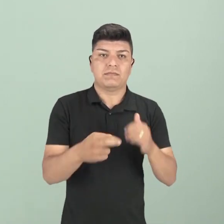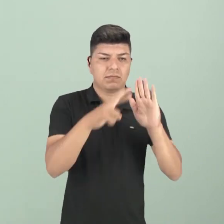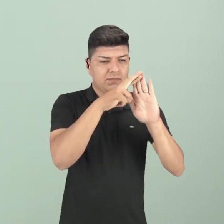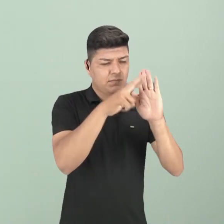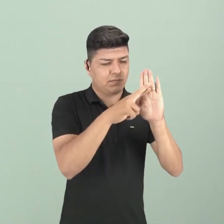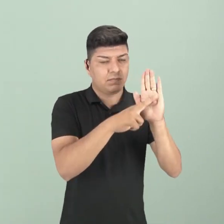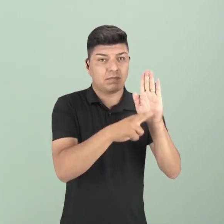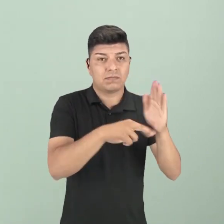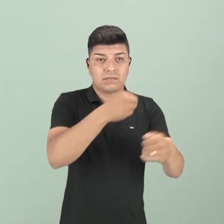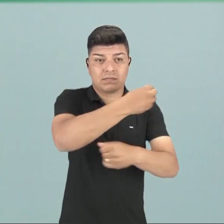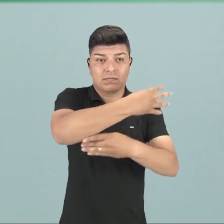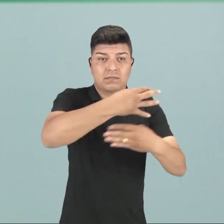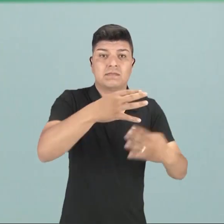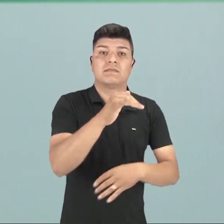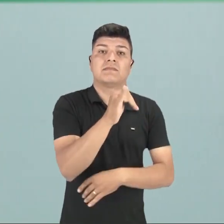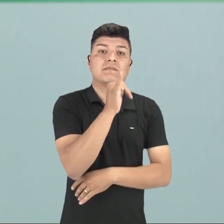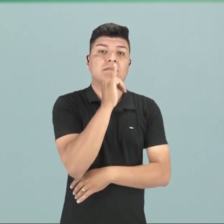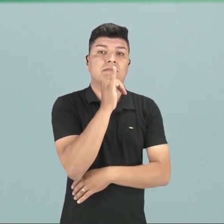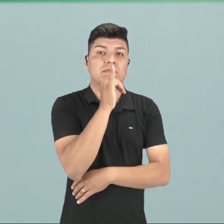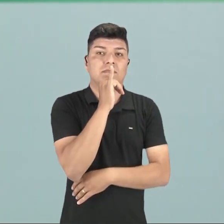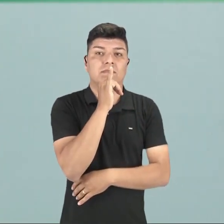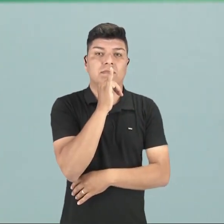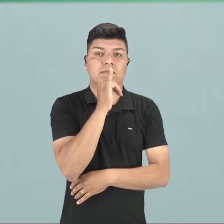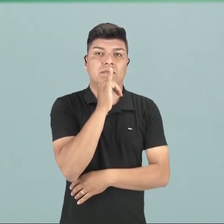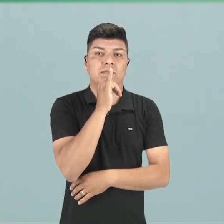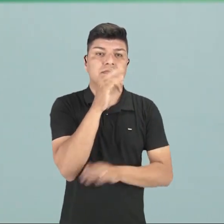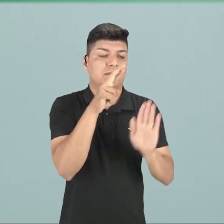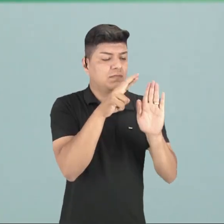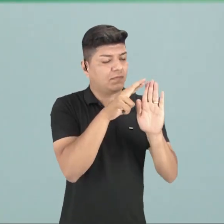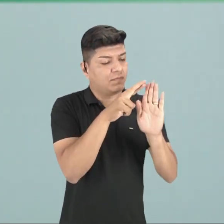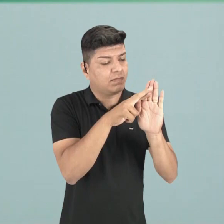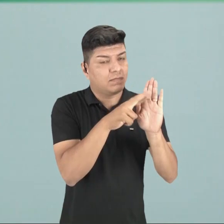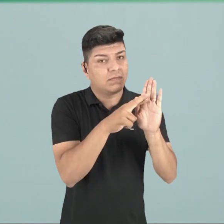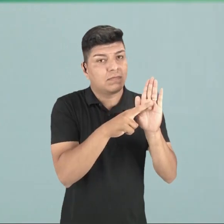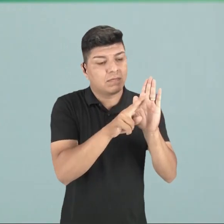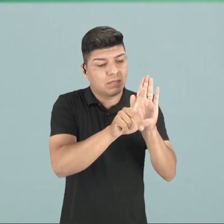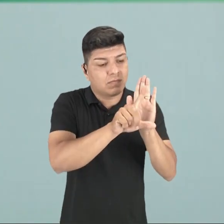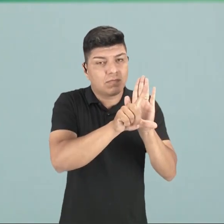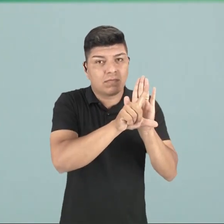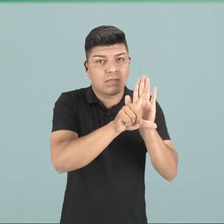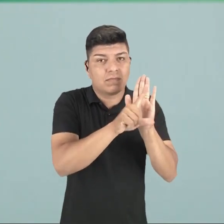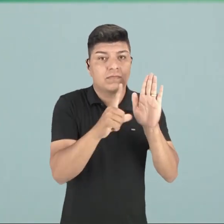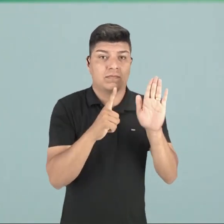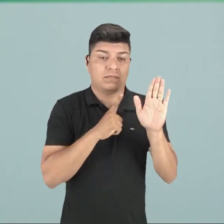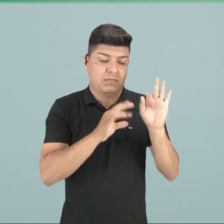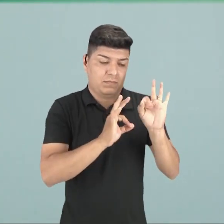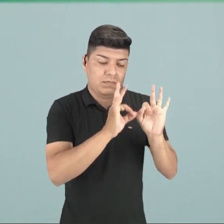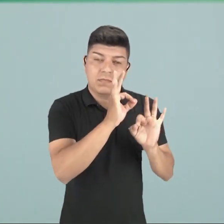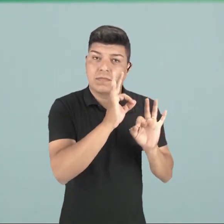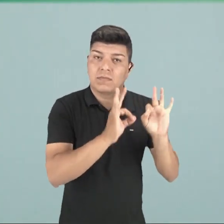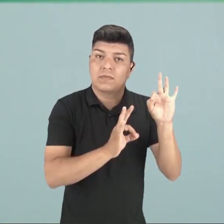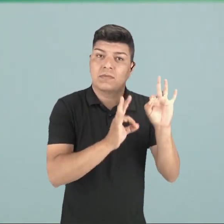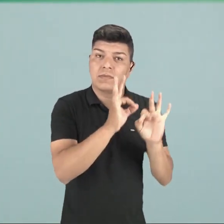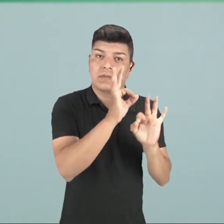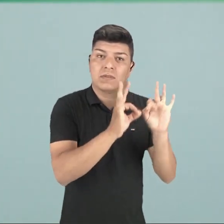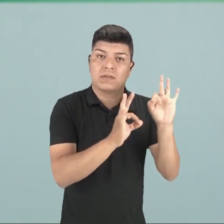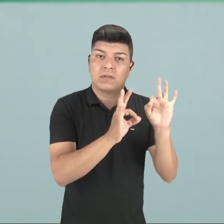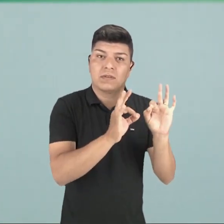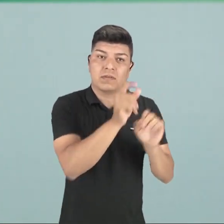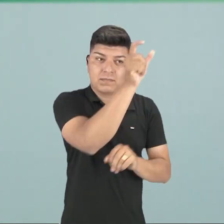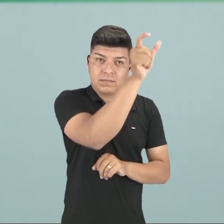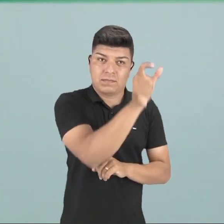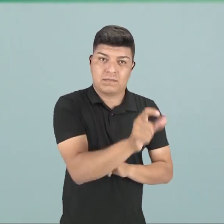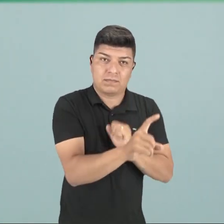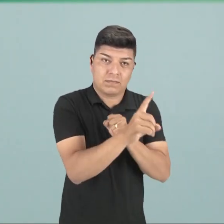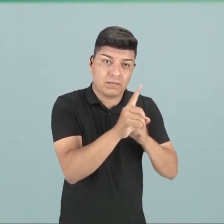de trânsito são exemplos aí de regrinhas de leis que existem para organizar o nosso corpo